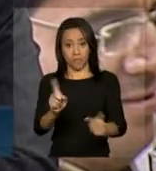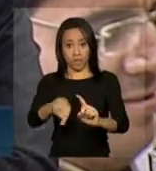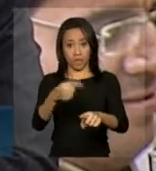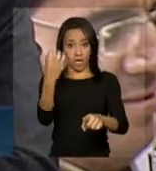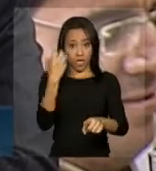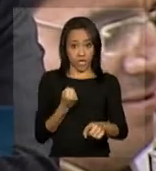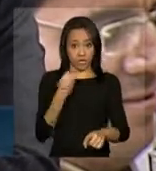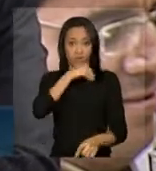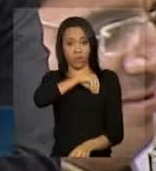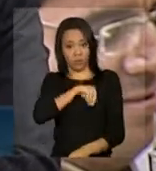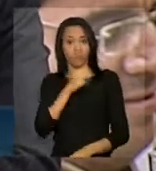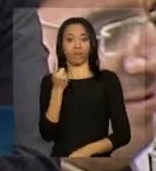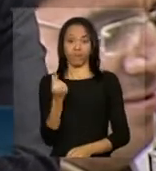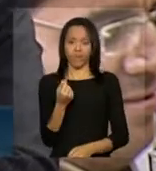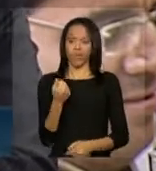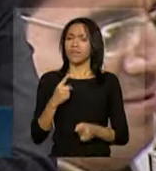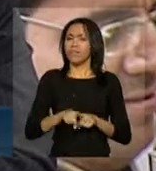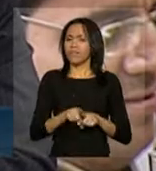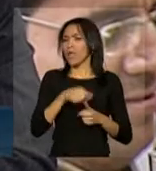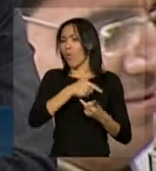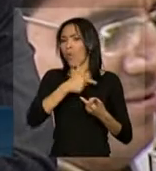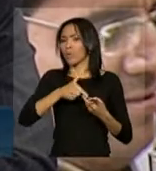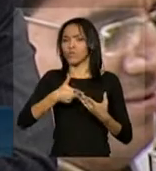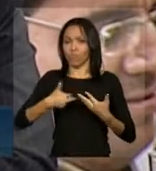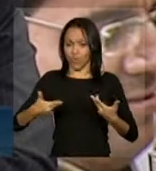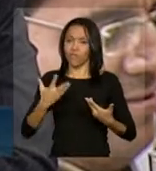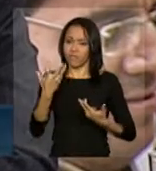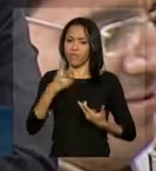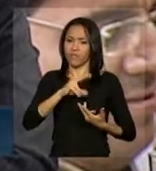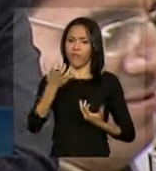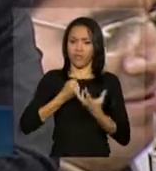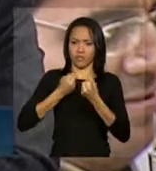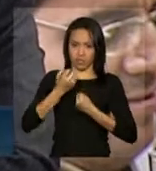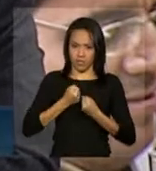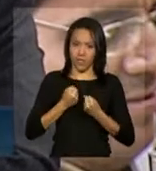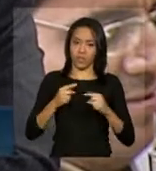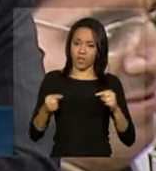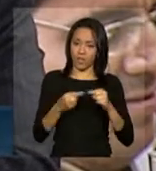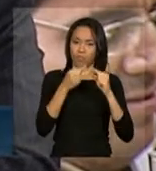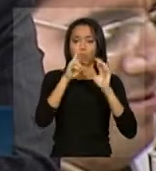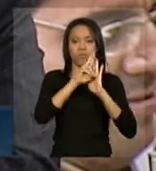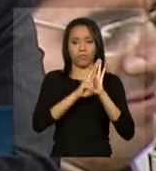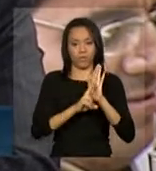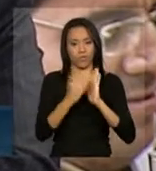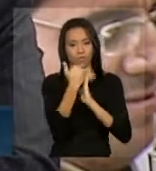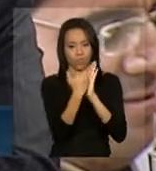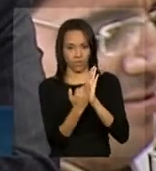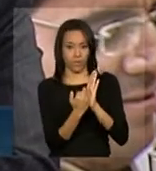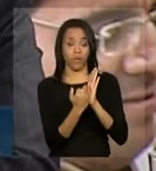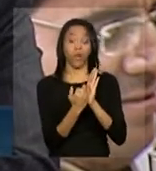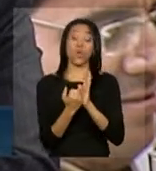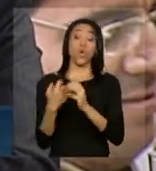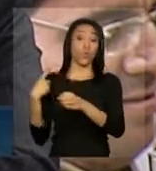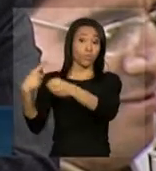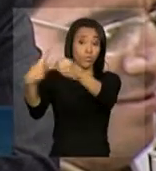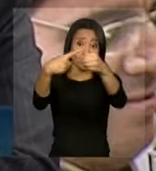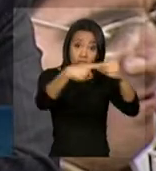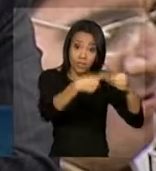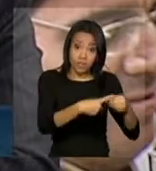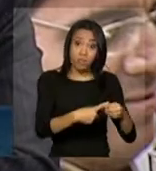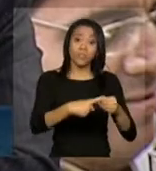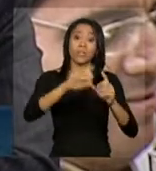remuneração que vão ter além de todas as outras coisas de instalação do programa os municípios notificarem a coordenação